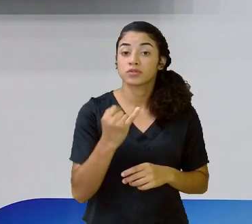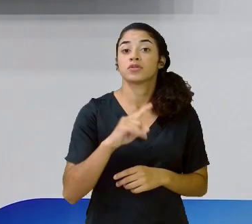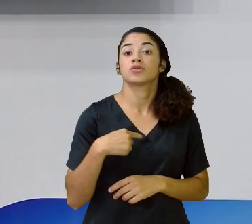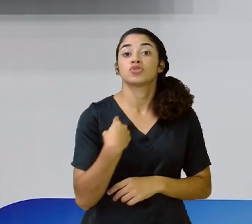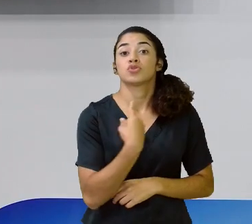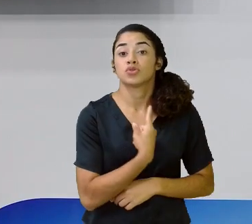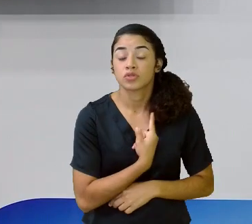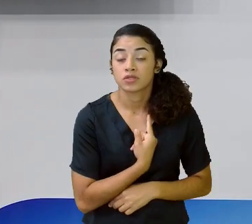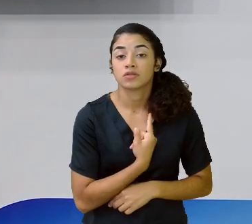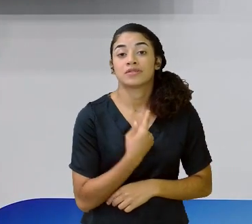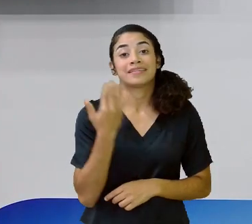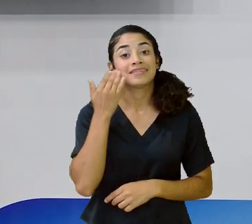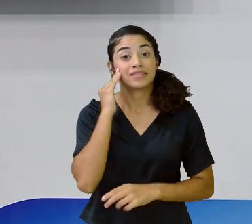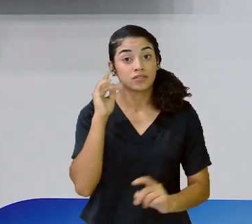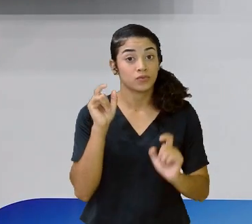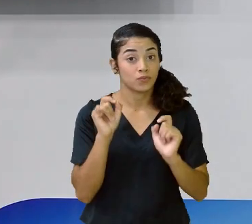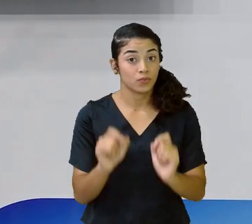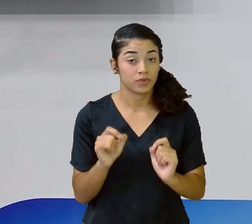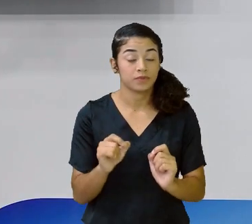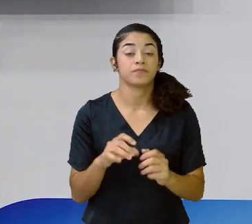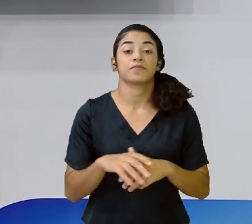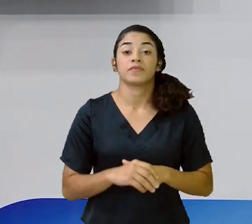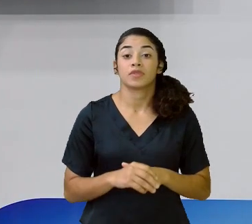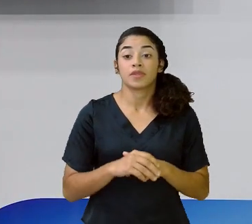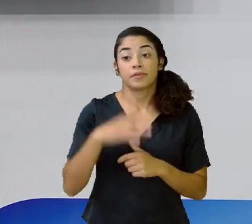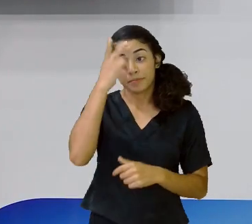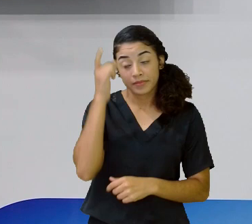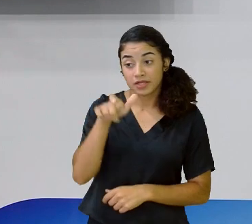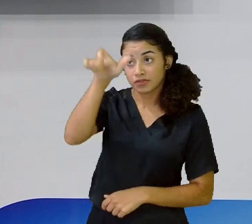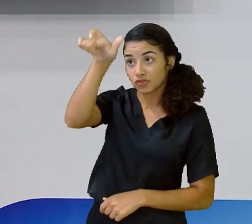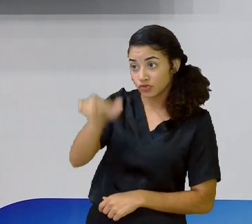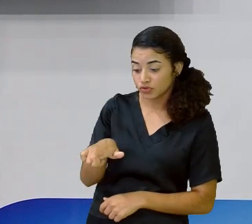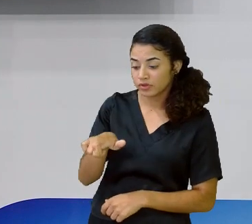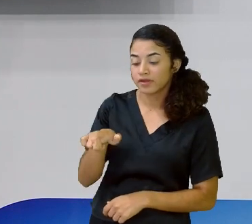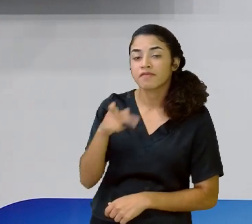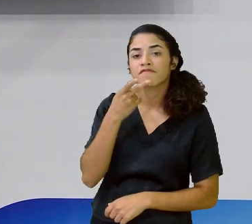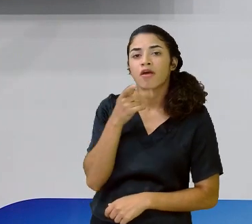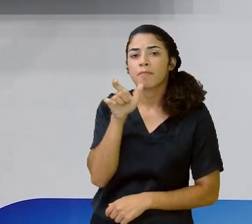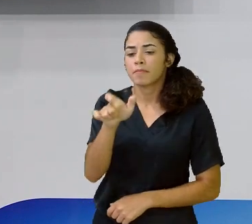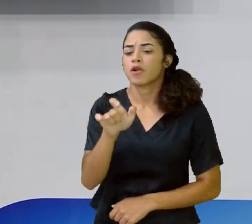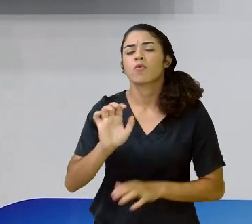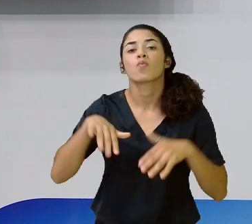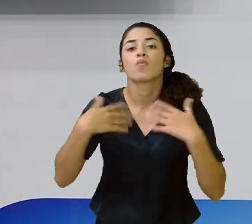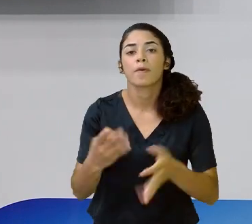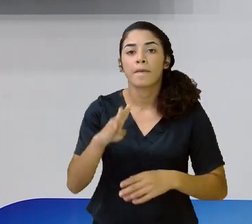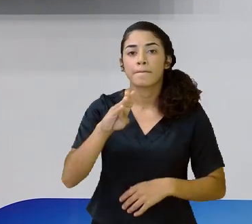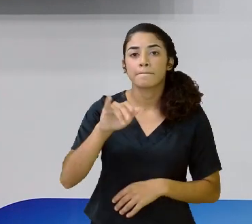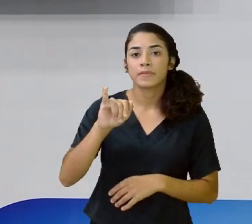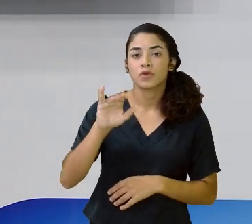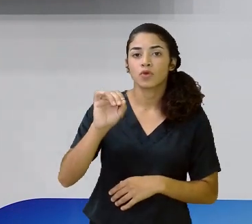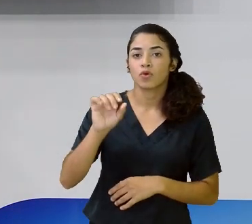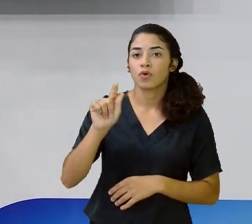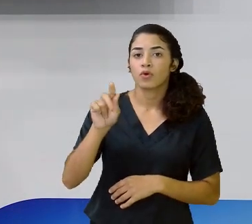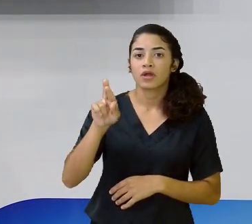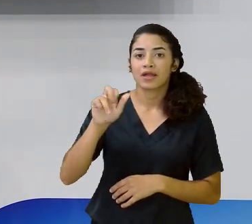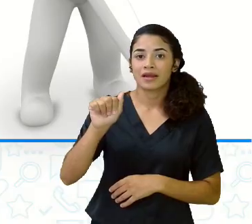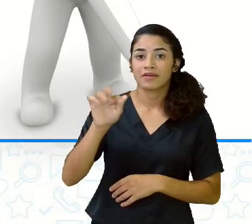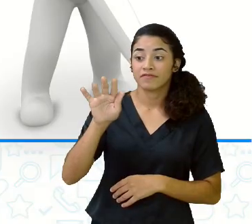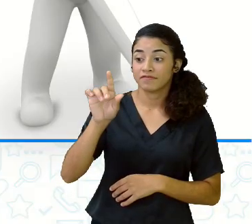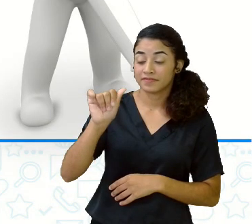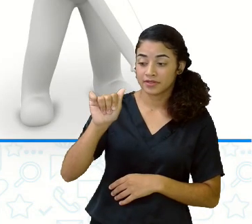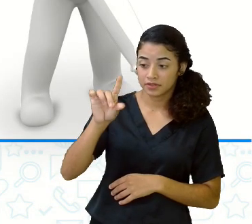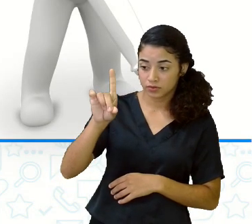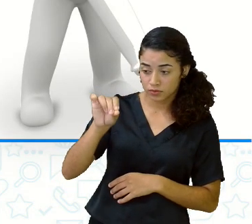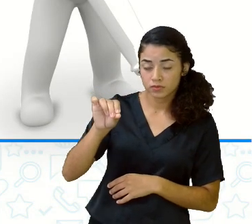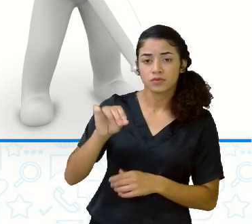a pessoa que eu estou falando, eu chamo ela de biografado. E esse texto todinho aqui, o que foi que ele